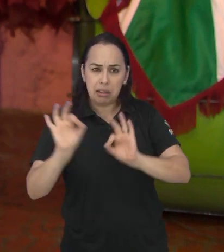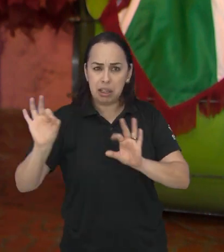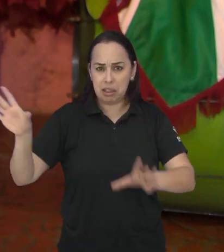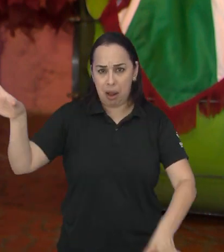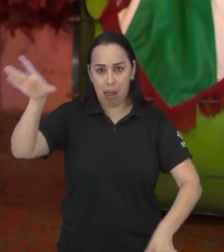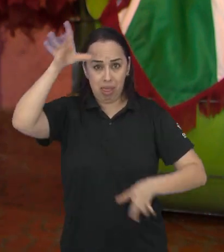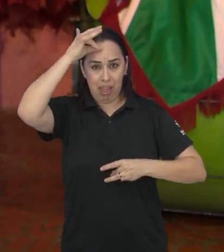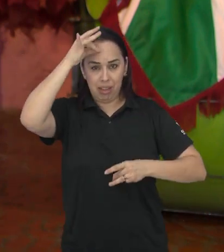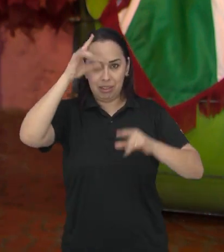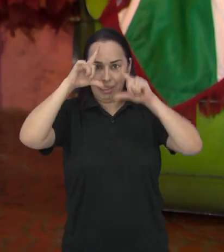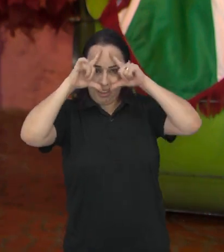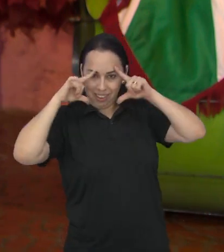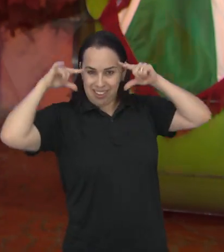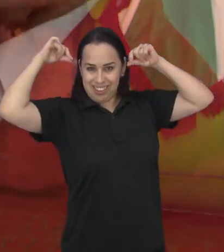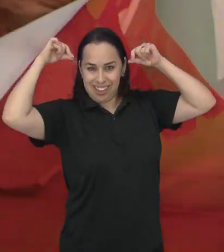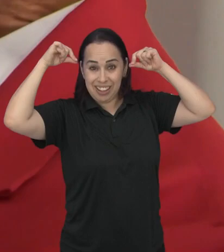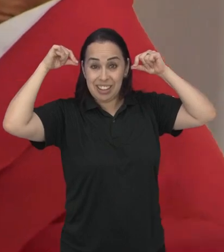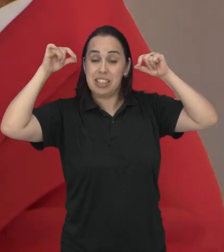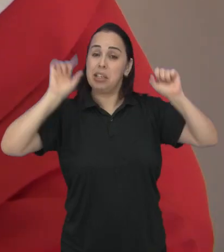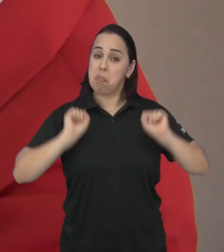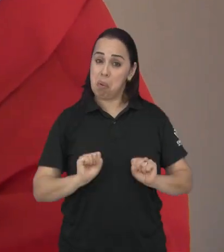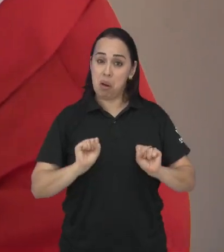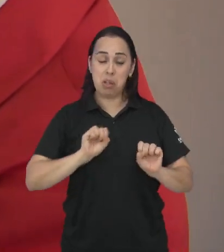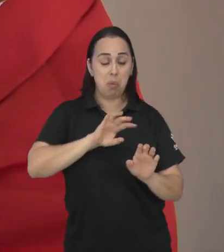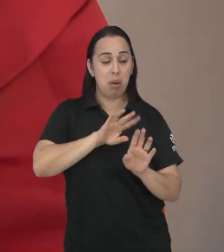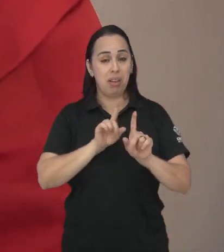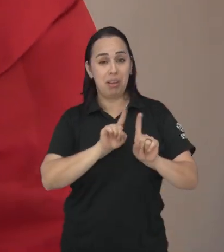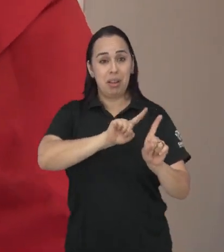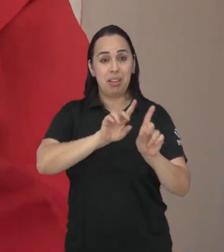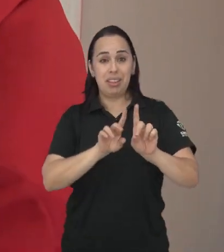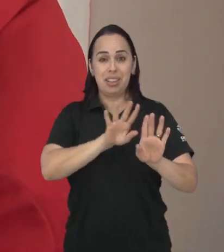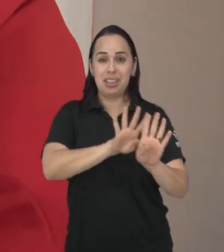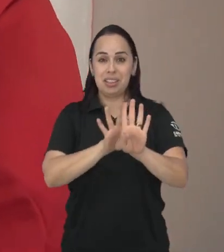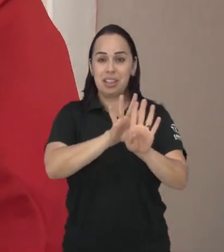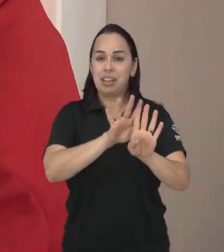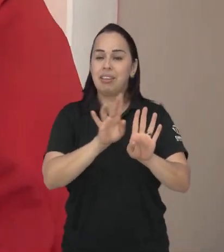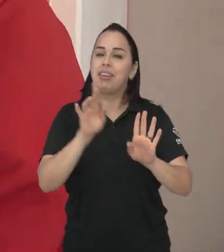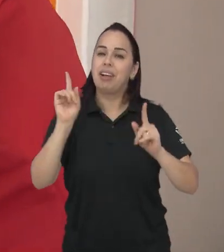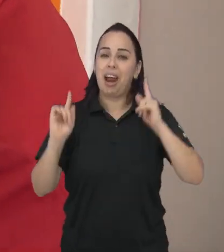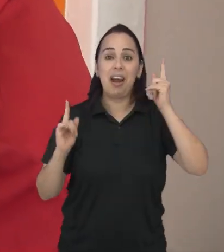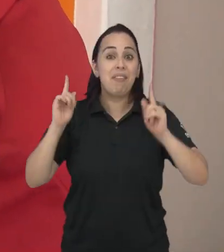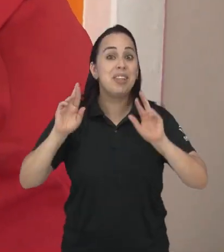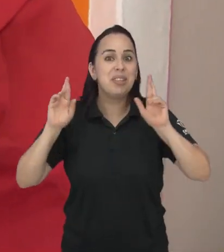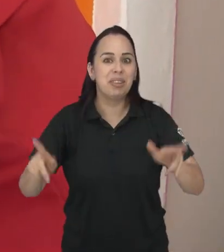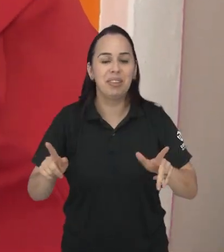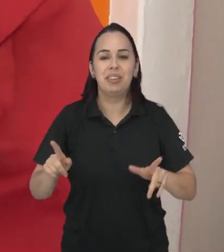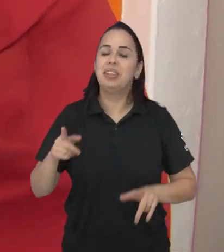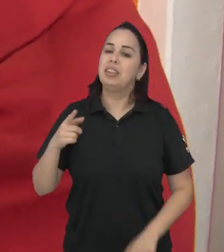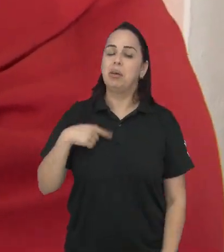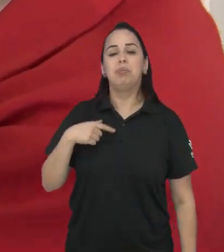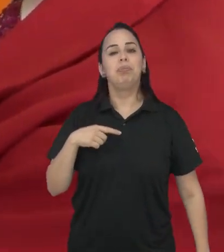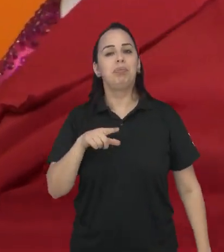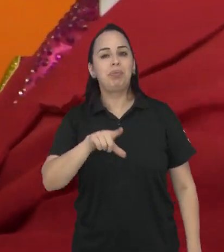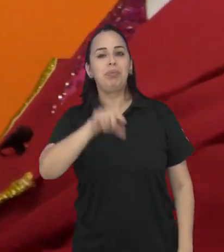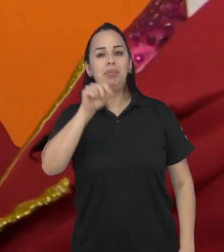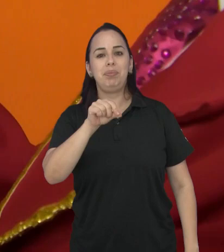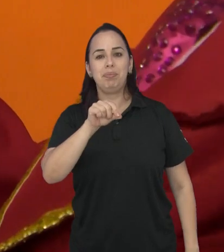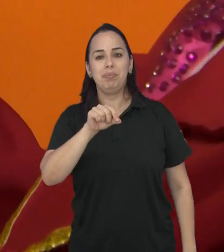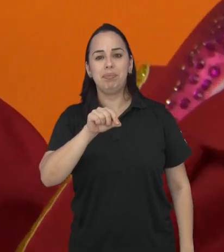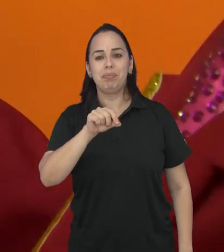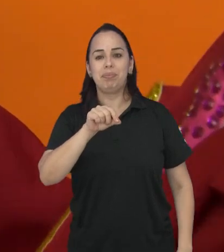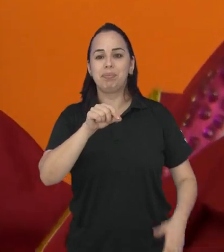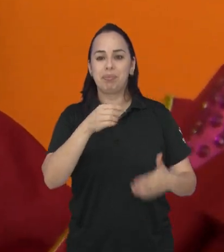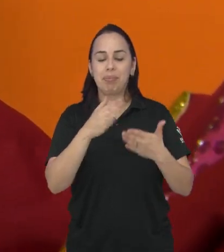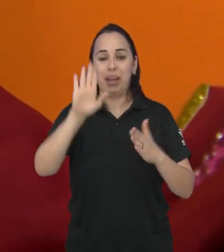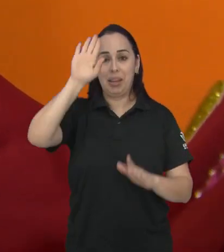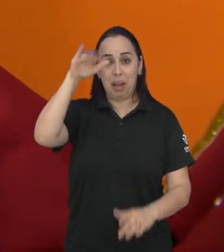aqui, você escolhe a fantasia que você quer, você sai na ala, aonde você quiser, não é assim não, o carnaval não é assim. E eu escolhi uma ala que